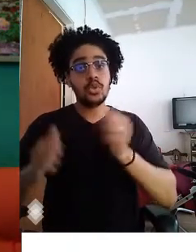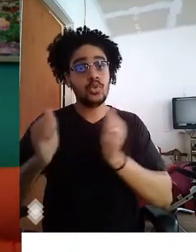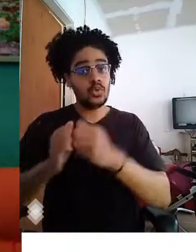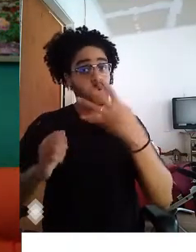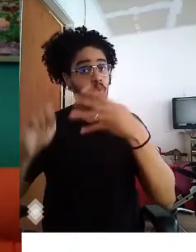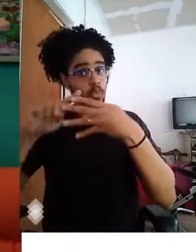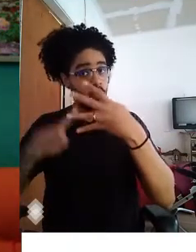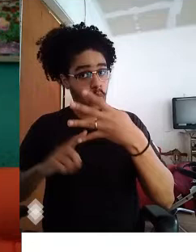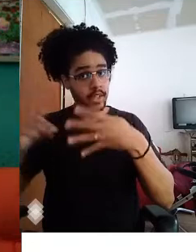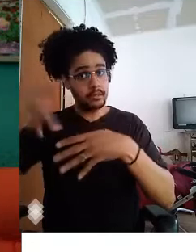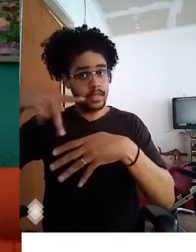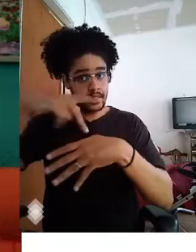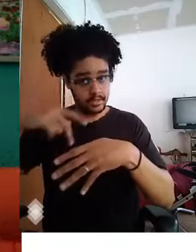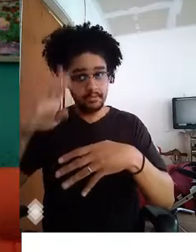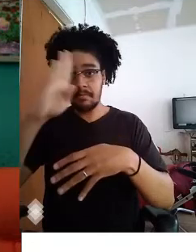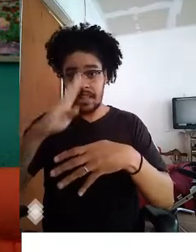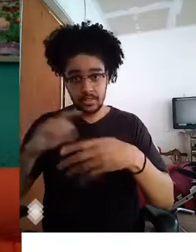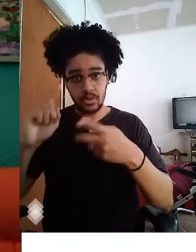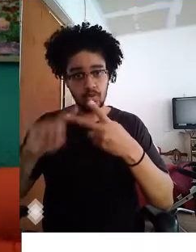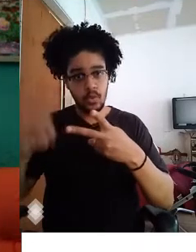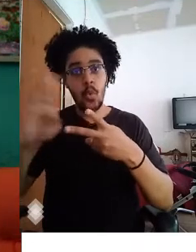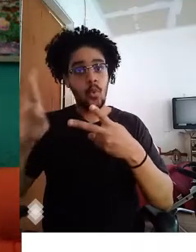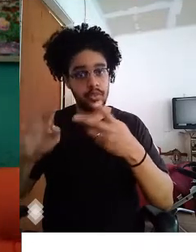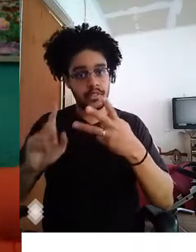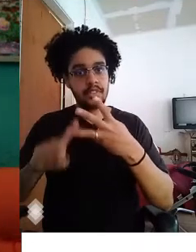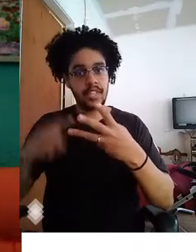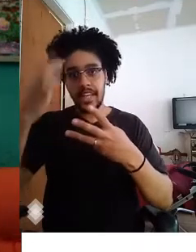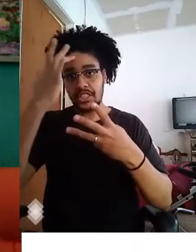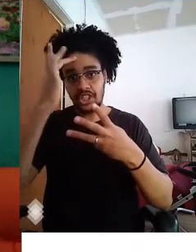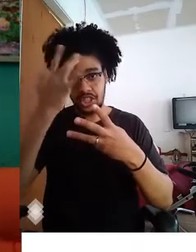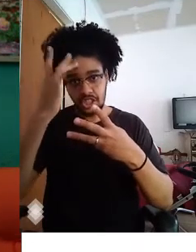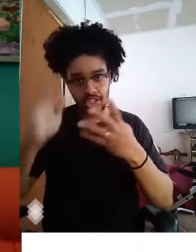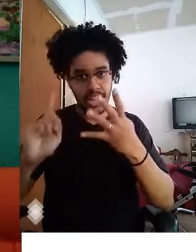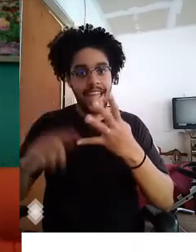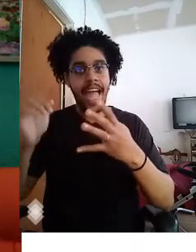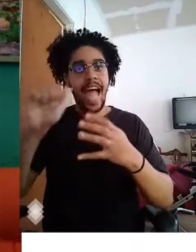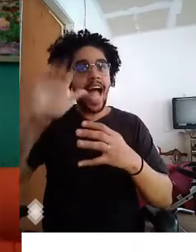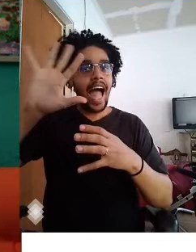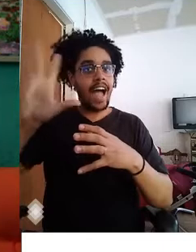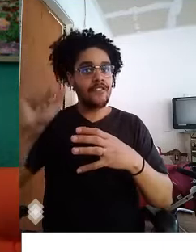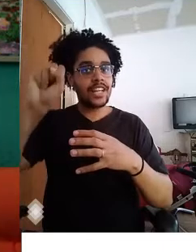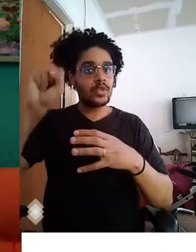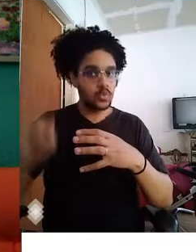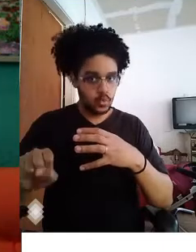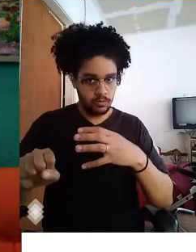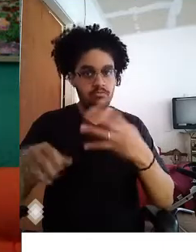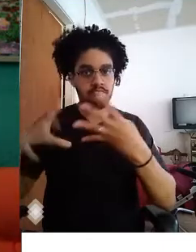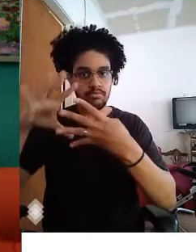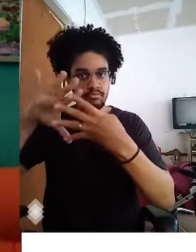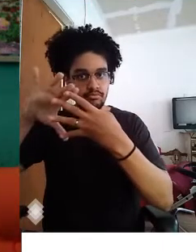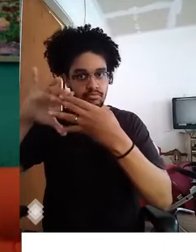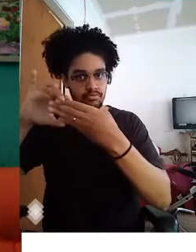países, junto com o Brasil, junto com a Rússia, junto com a Índia e, por último, com a África do Sul, cria uma